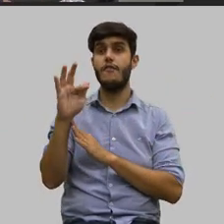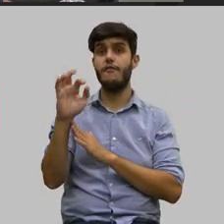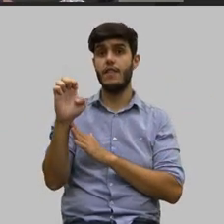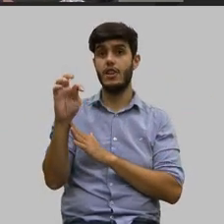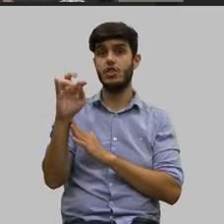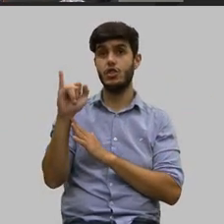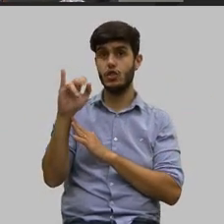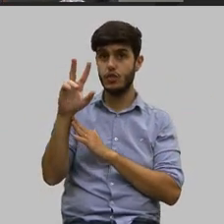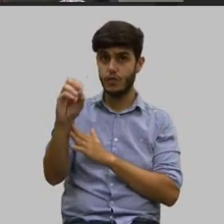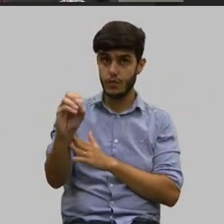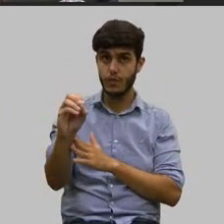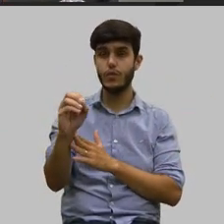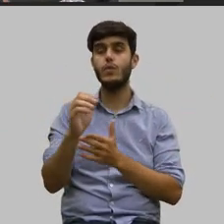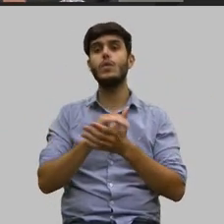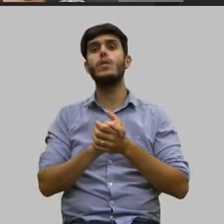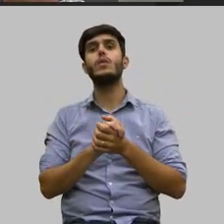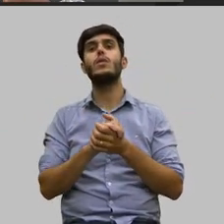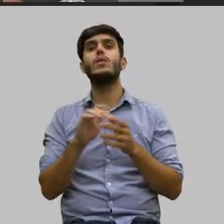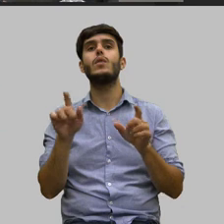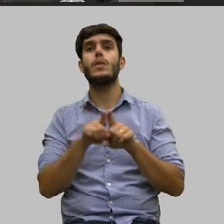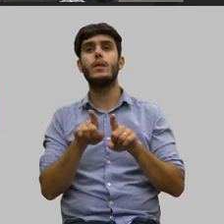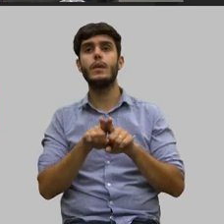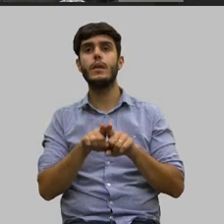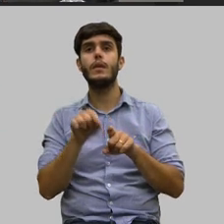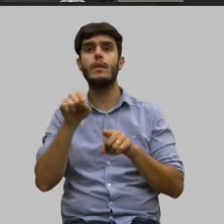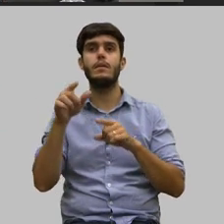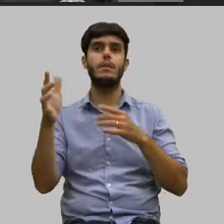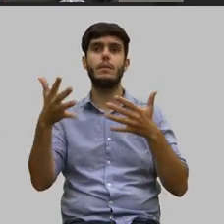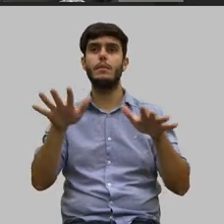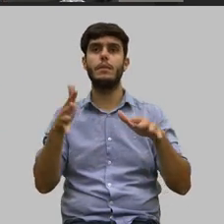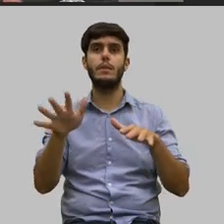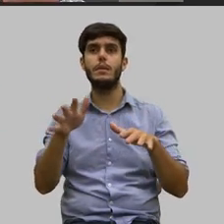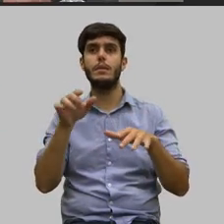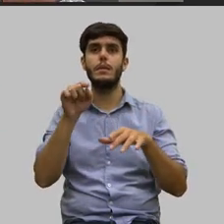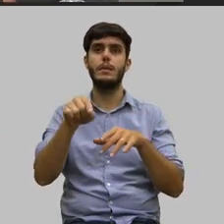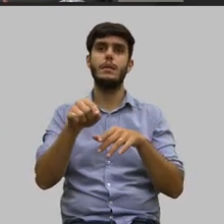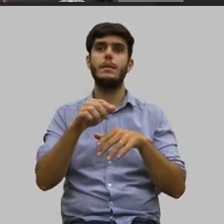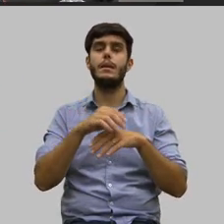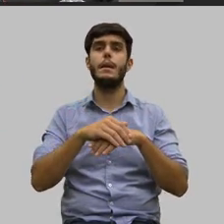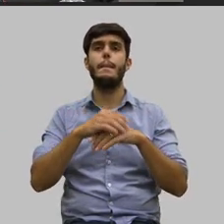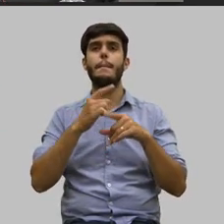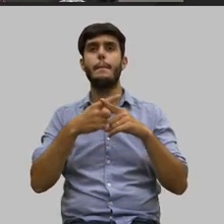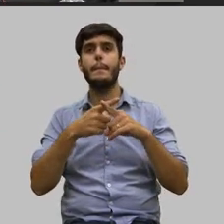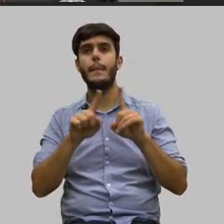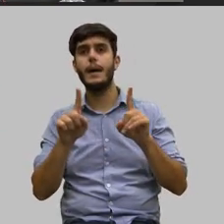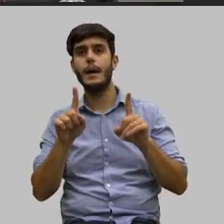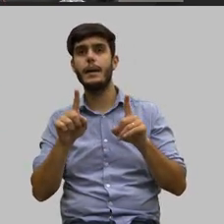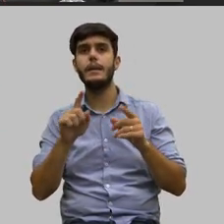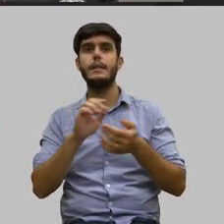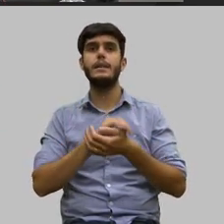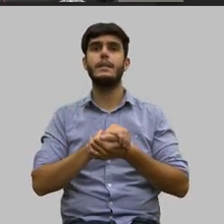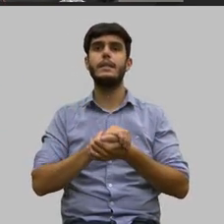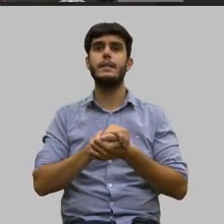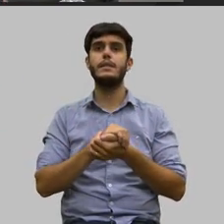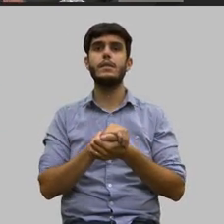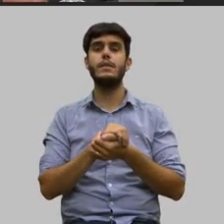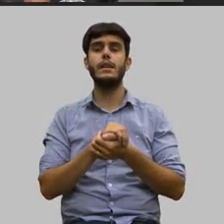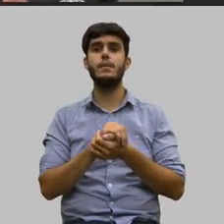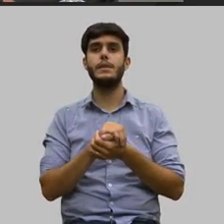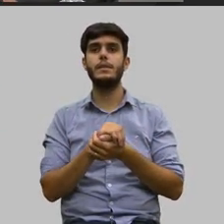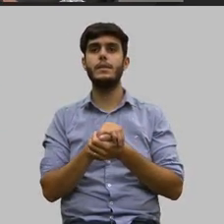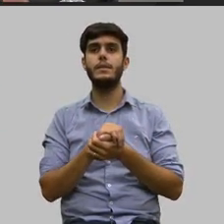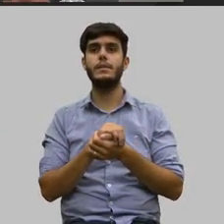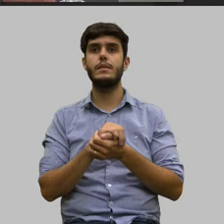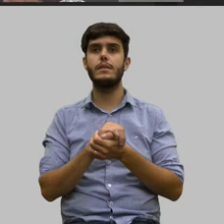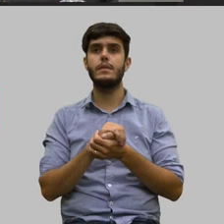por várias vezes dito e falado Beira em torno aos 25% mas em termos reais com relação à lei eh